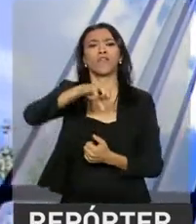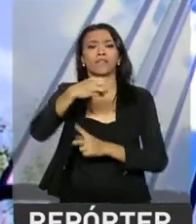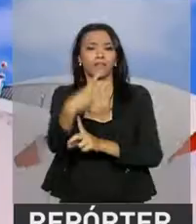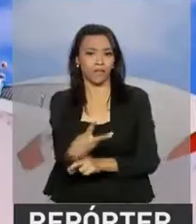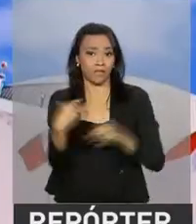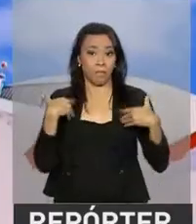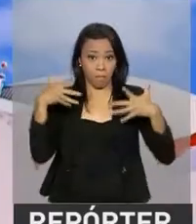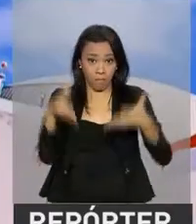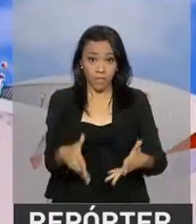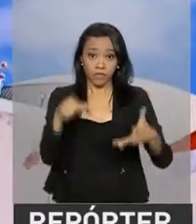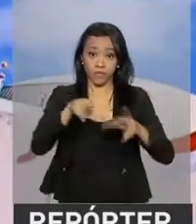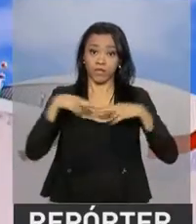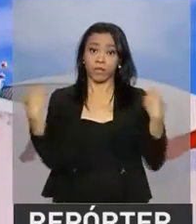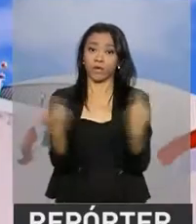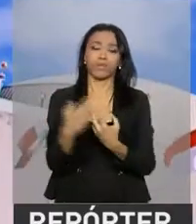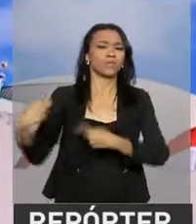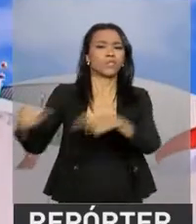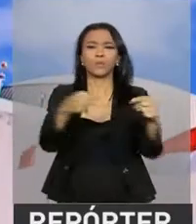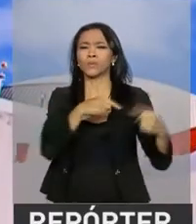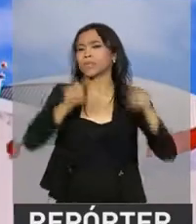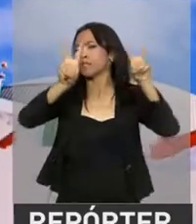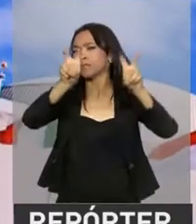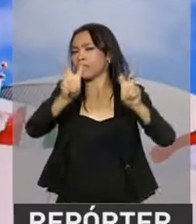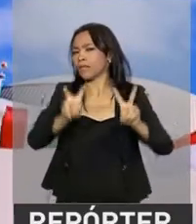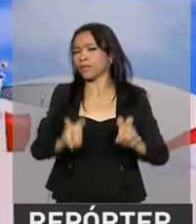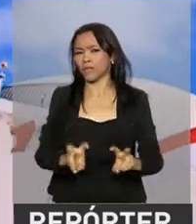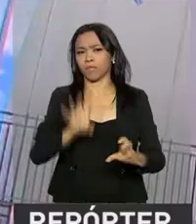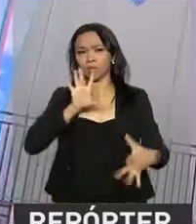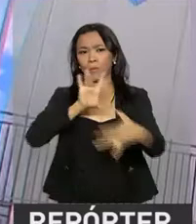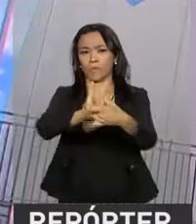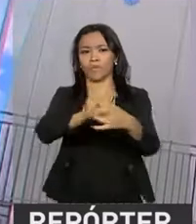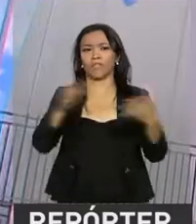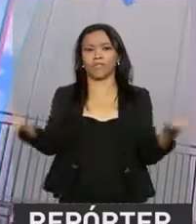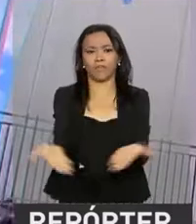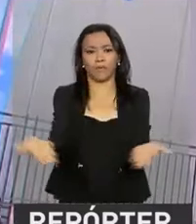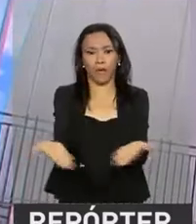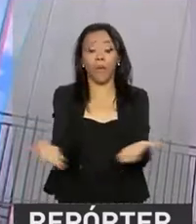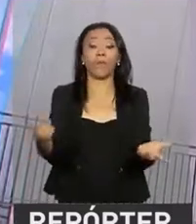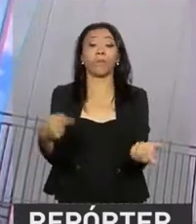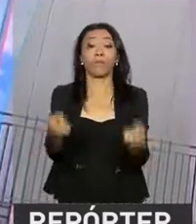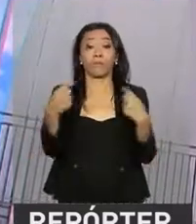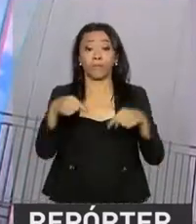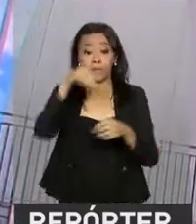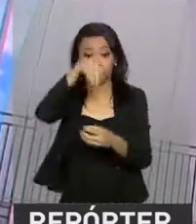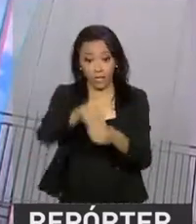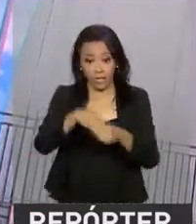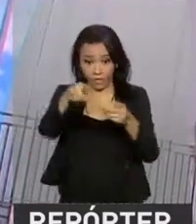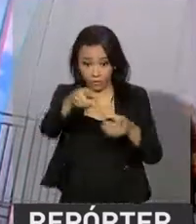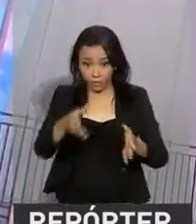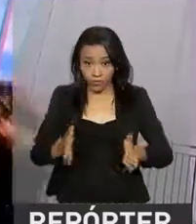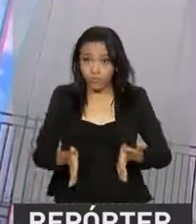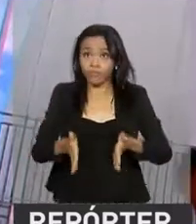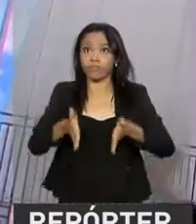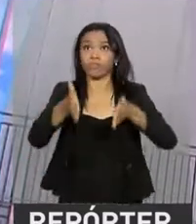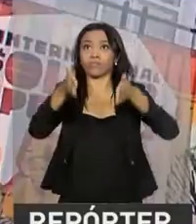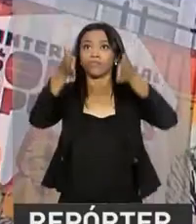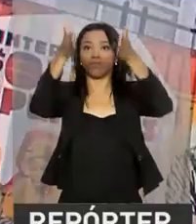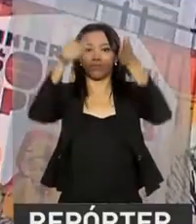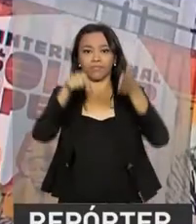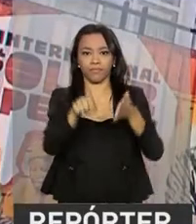da ONU discutem os principais temas da atualidade. Nas imediações do prédio da organização em